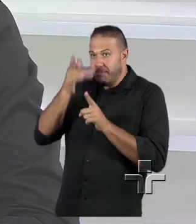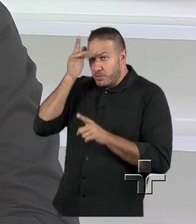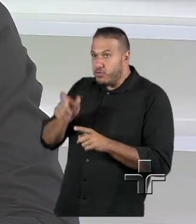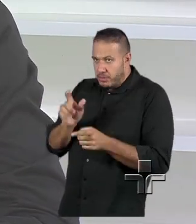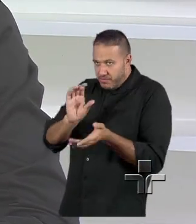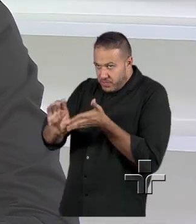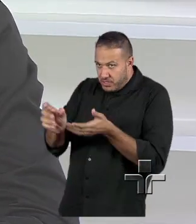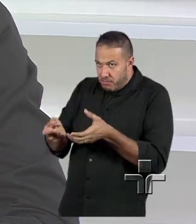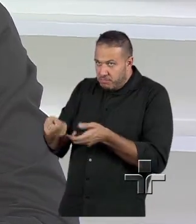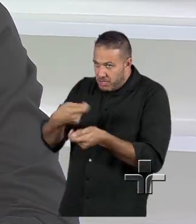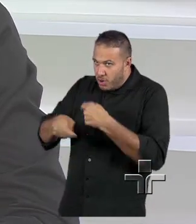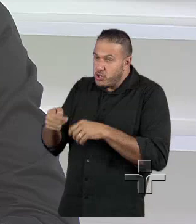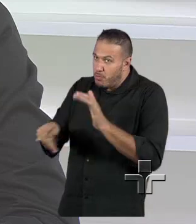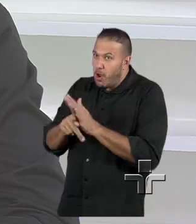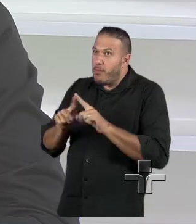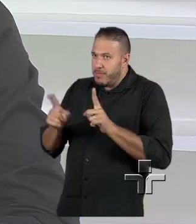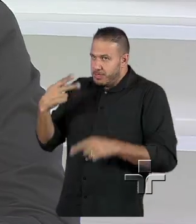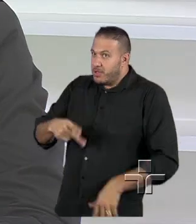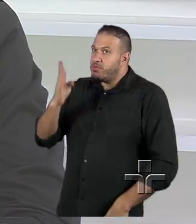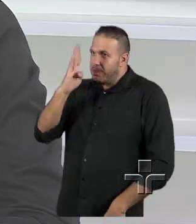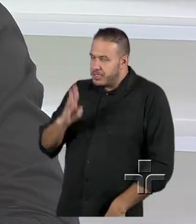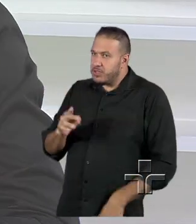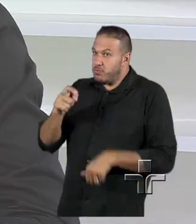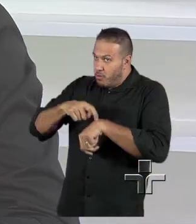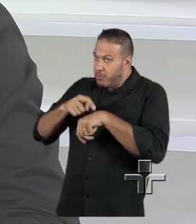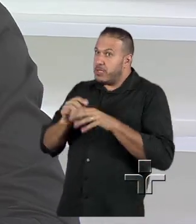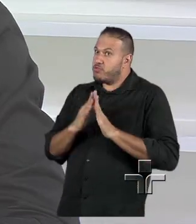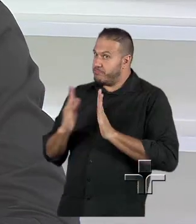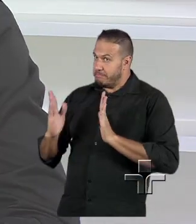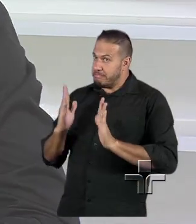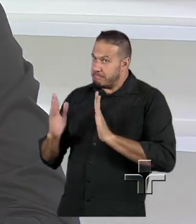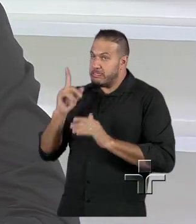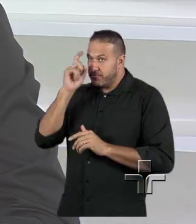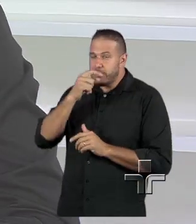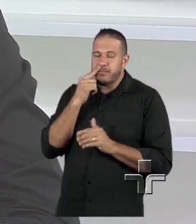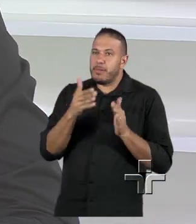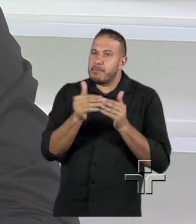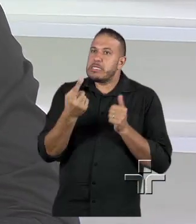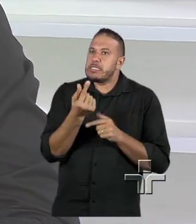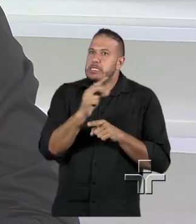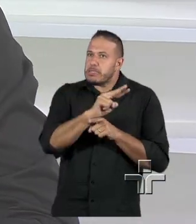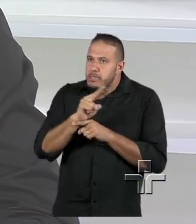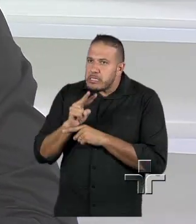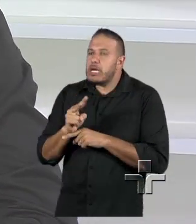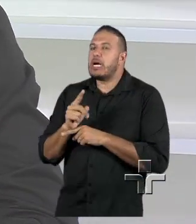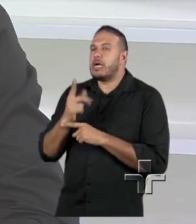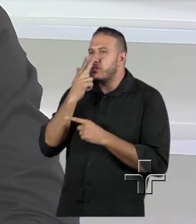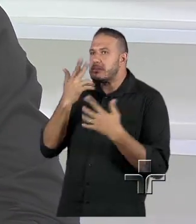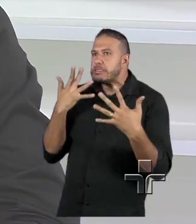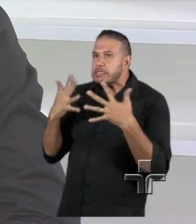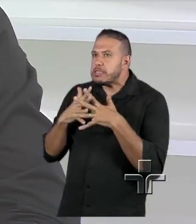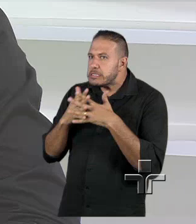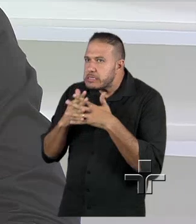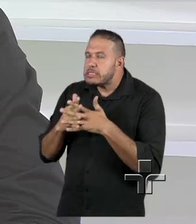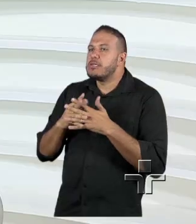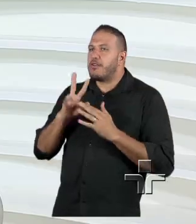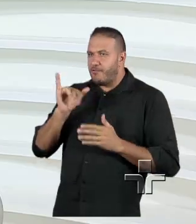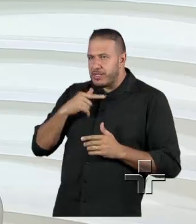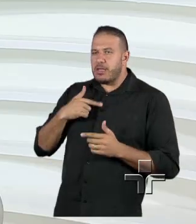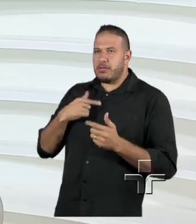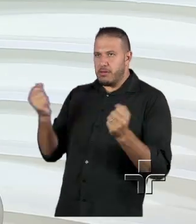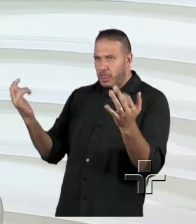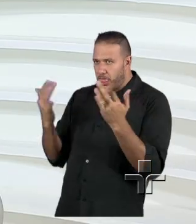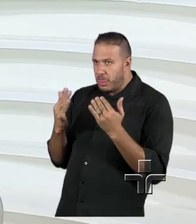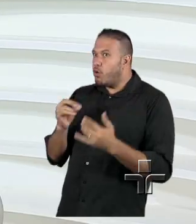com um país que ainda vive uma situação delicada, tem que buscar crédito na praça, tem que lidar com insegurança, se ele vai ter demanda também para a loja